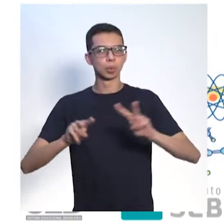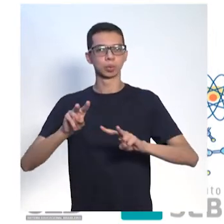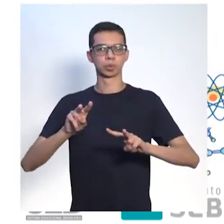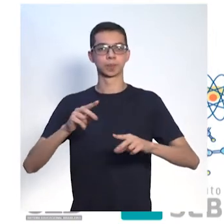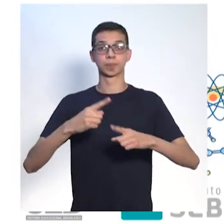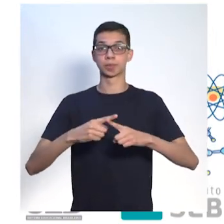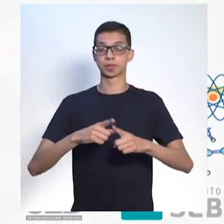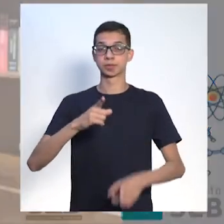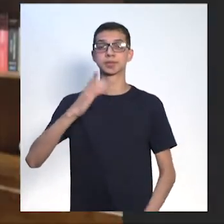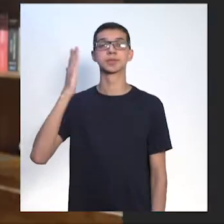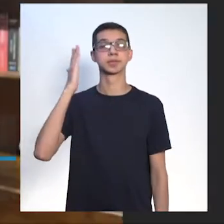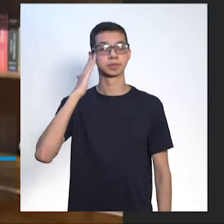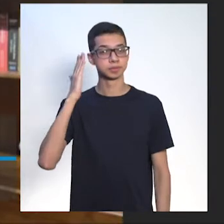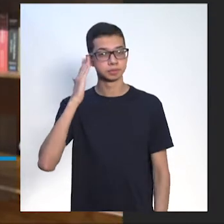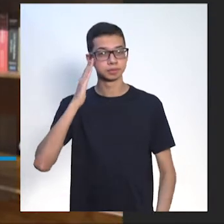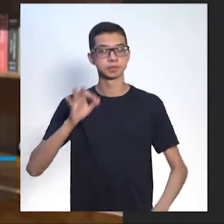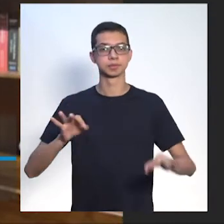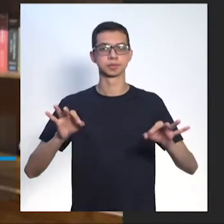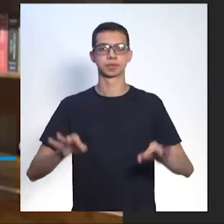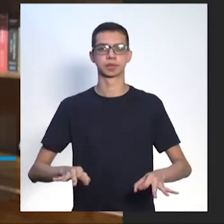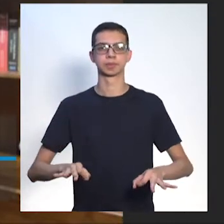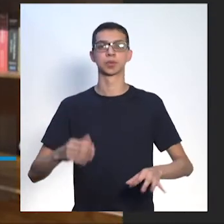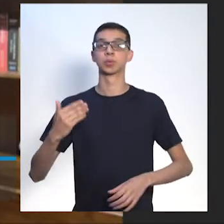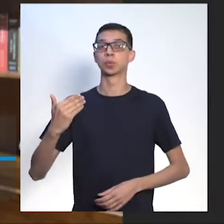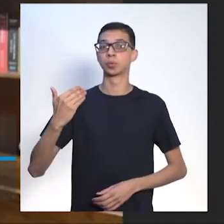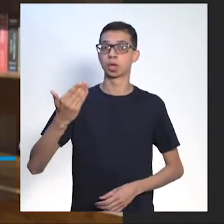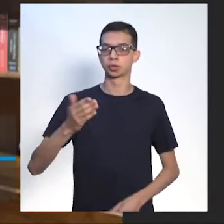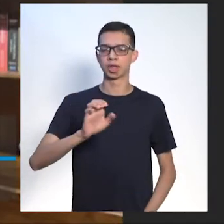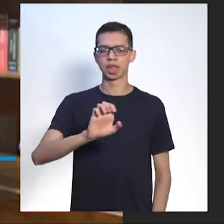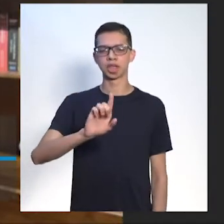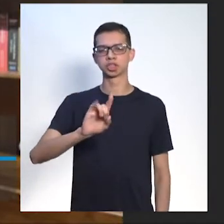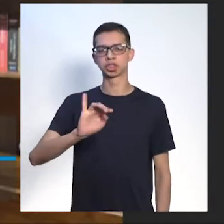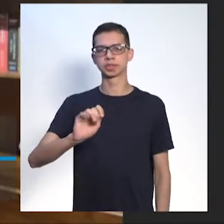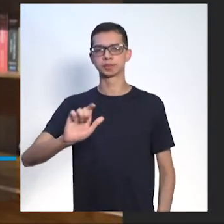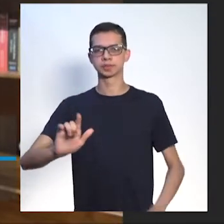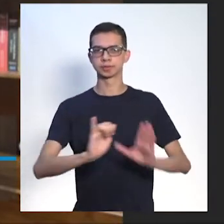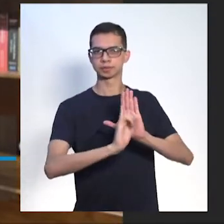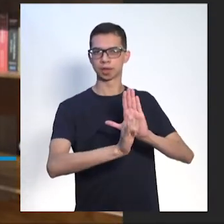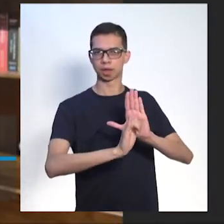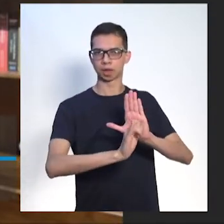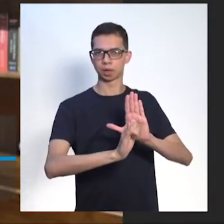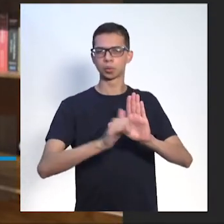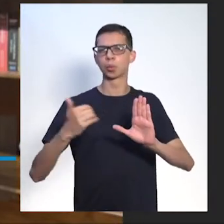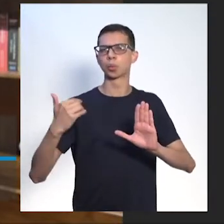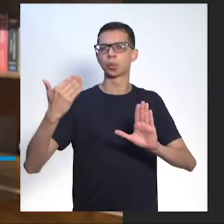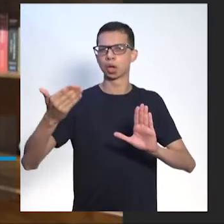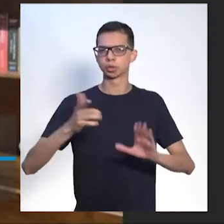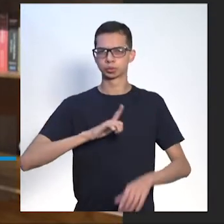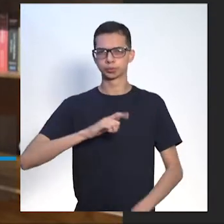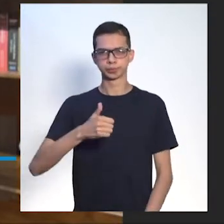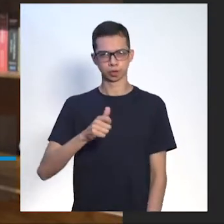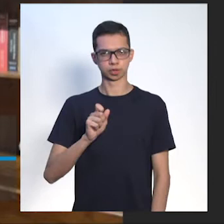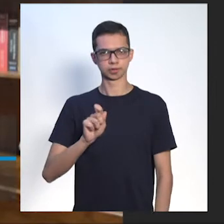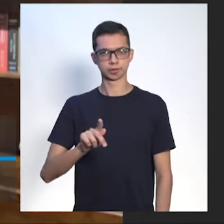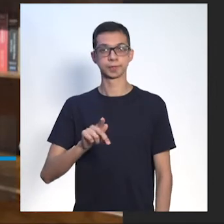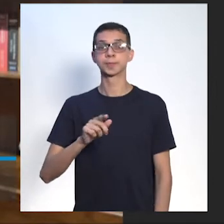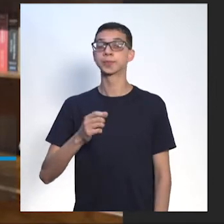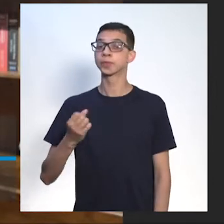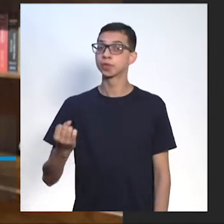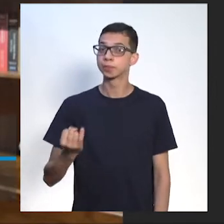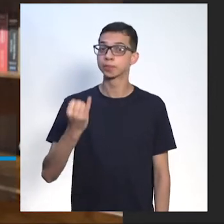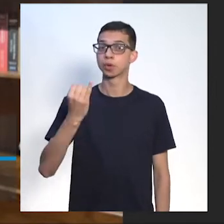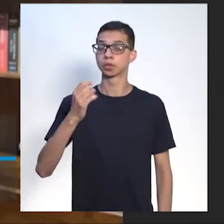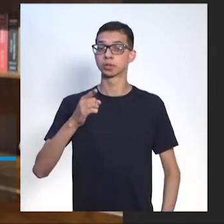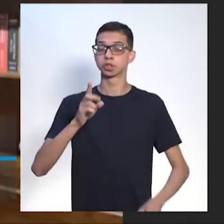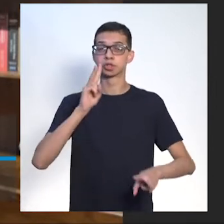saber exatamente quando vai sair o edital, o que disse o edital, tá certo? É importante esse